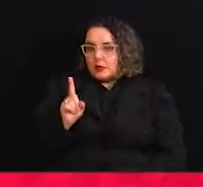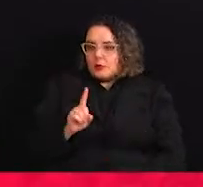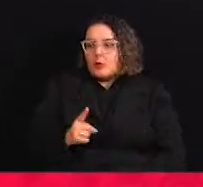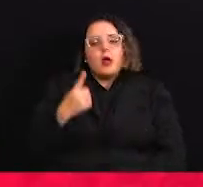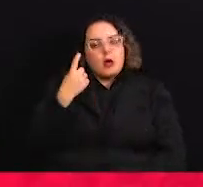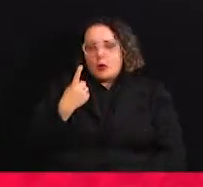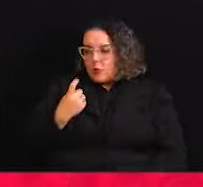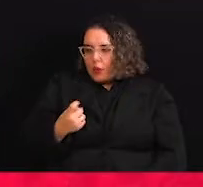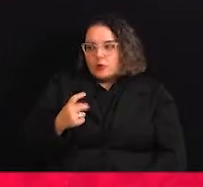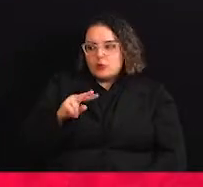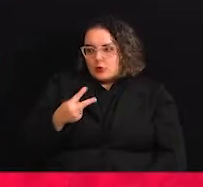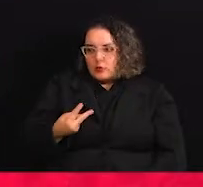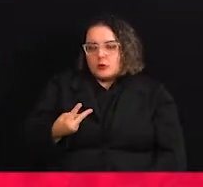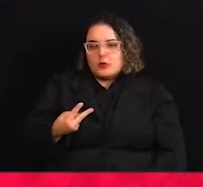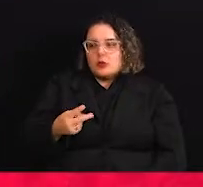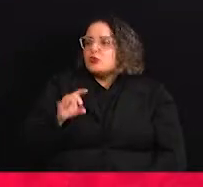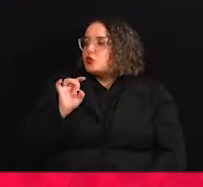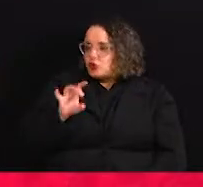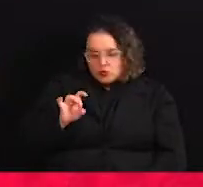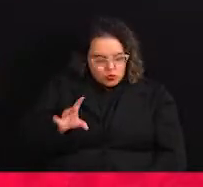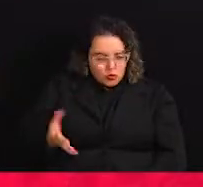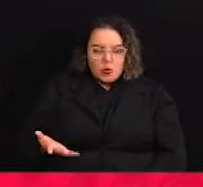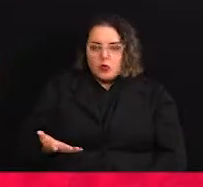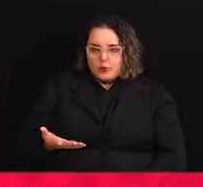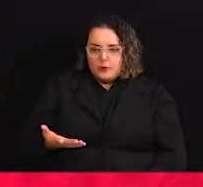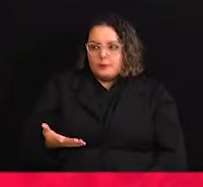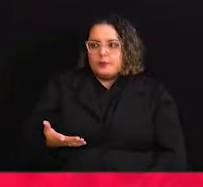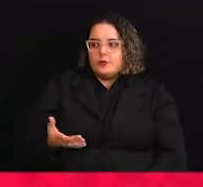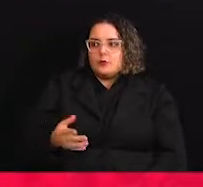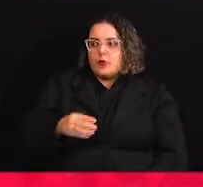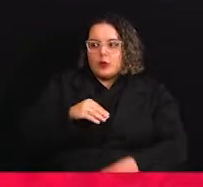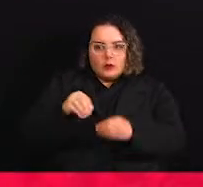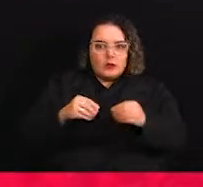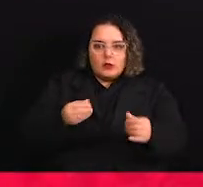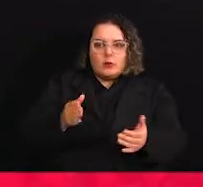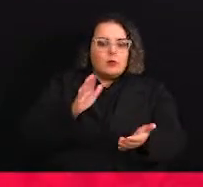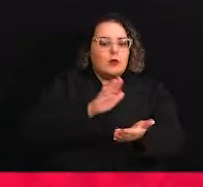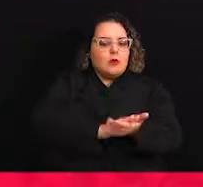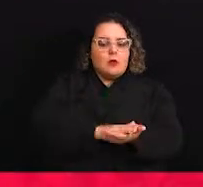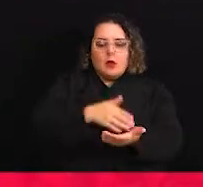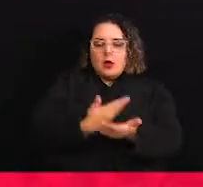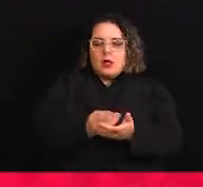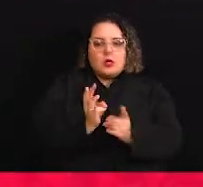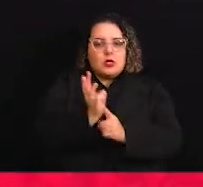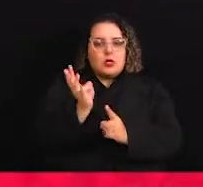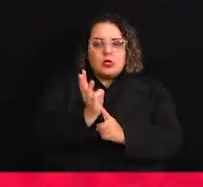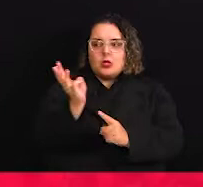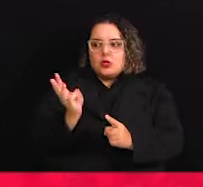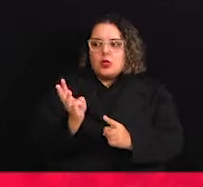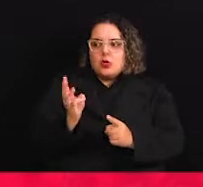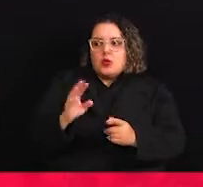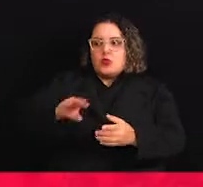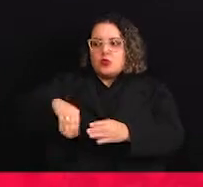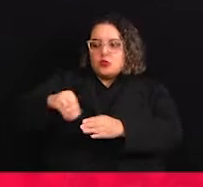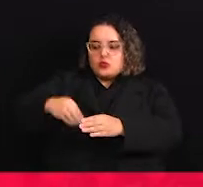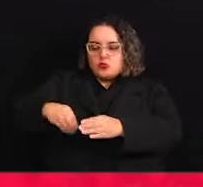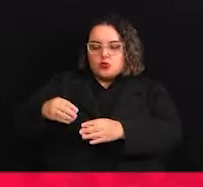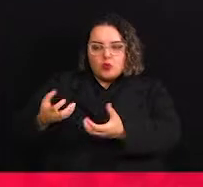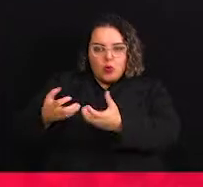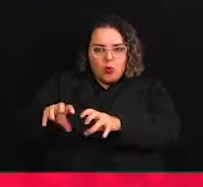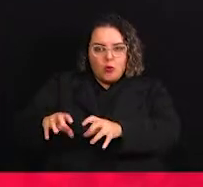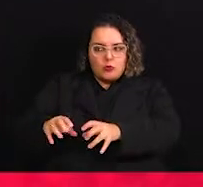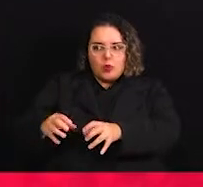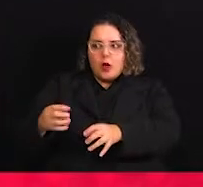é. Não, é uma vez só. Uma só basta. Só uma vez. Você temperou a farinha de trigo no ovo, só misturinha de ovo